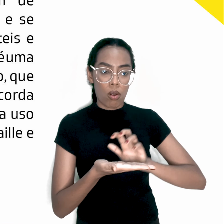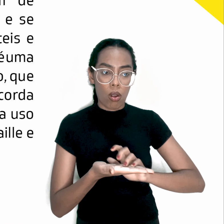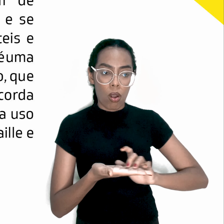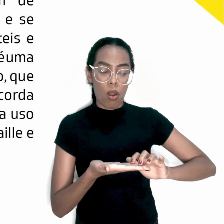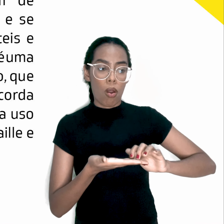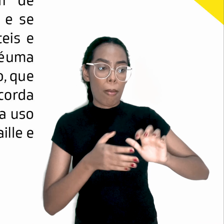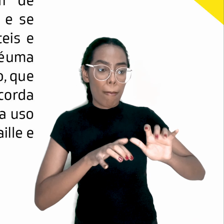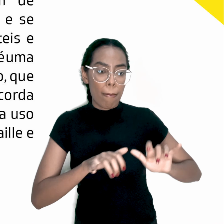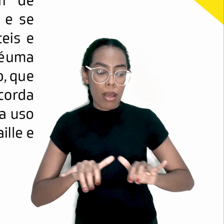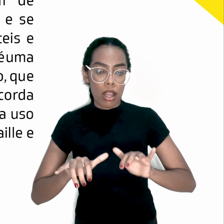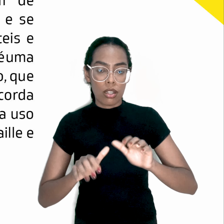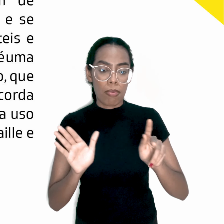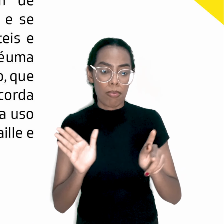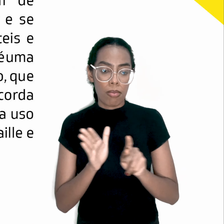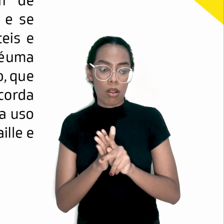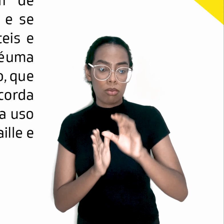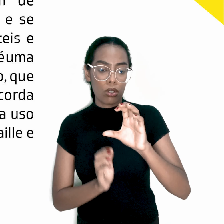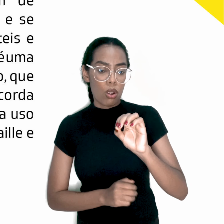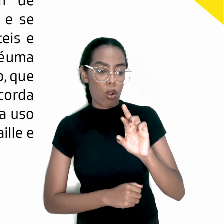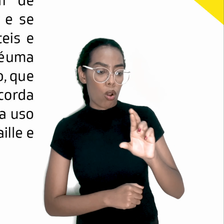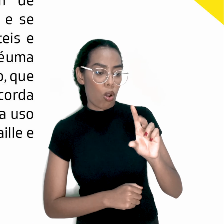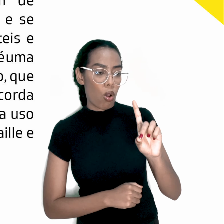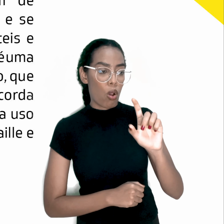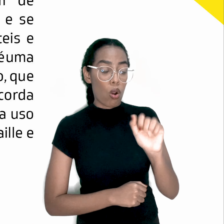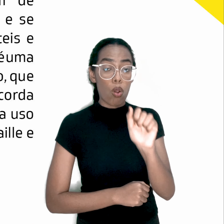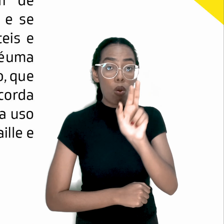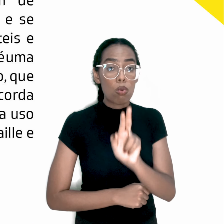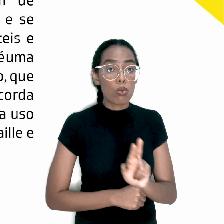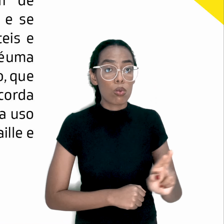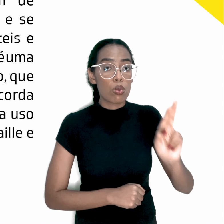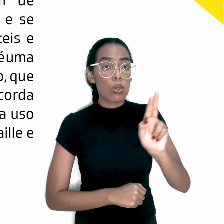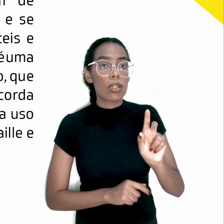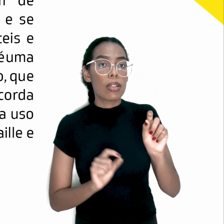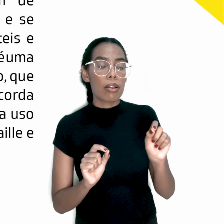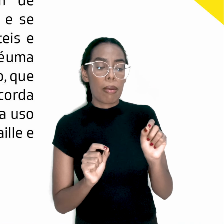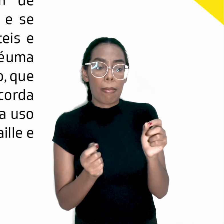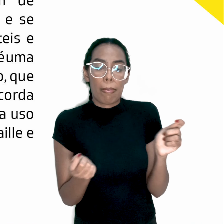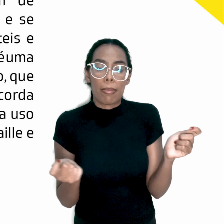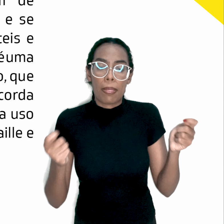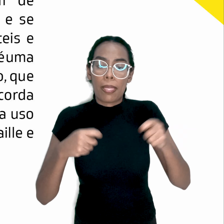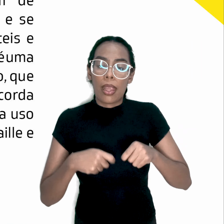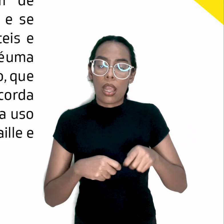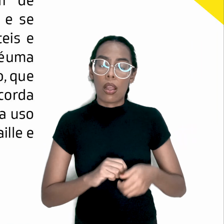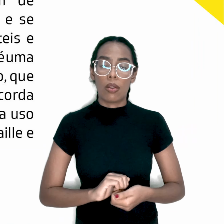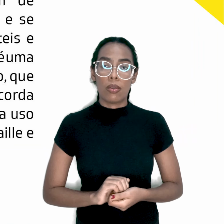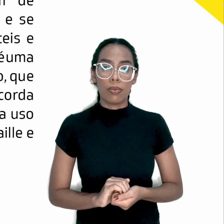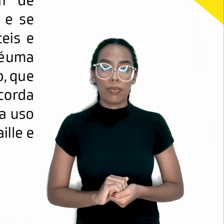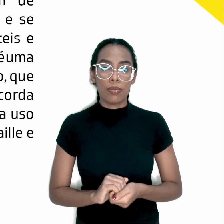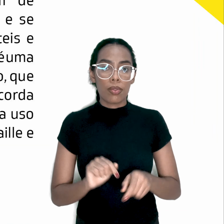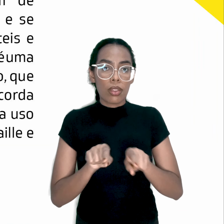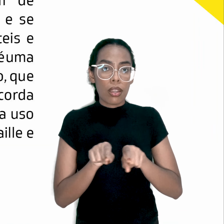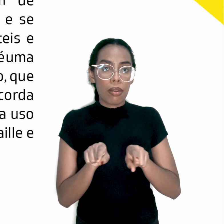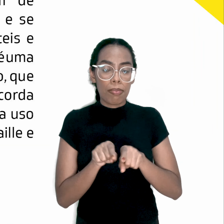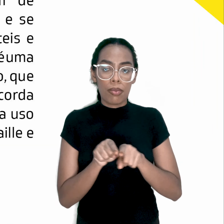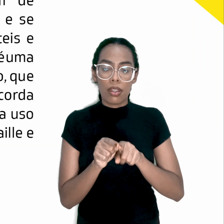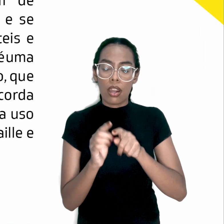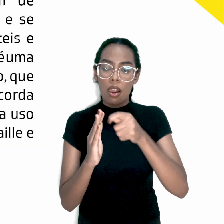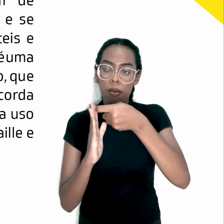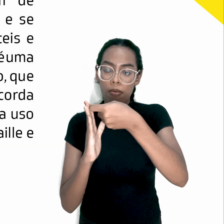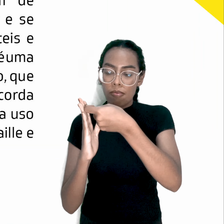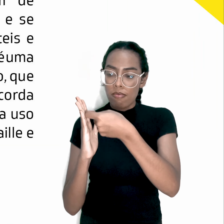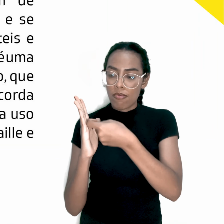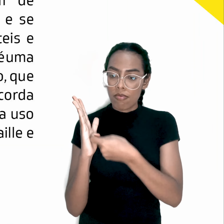teclado ou máquina de escrever em corda especializado, usado pelos estenógrafos para uso em taquigrafia